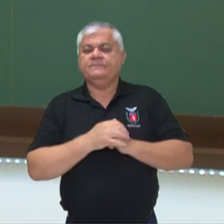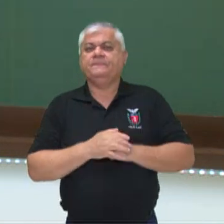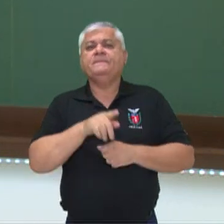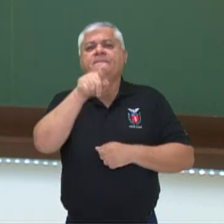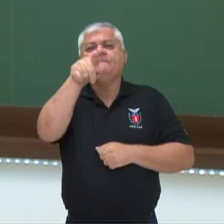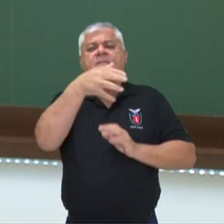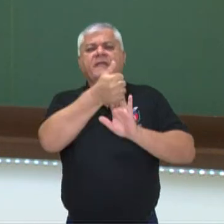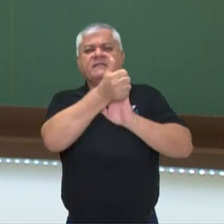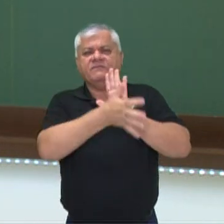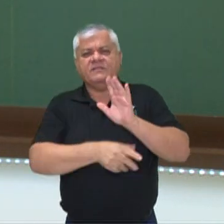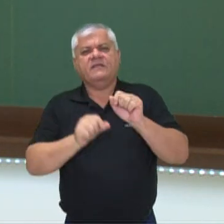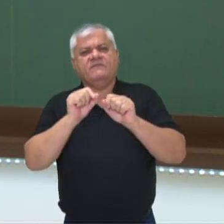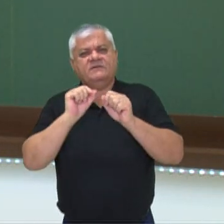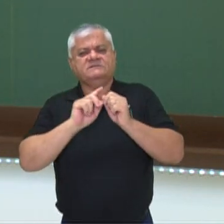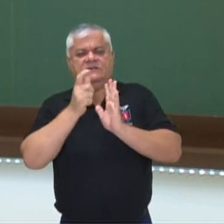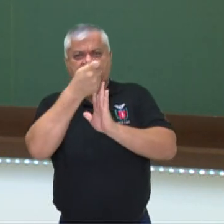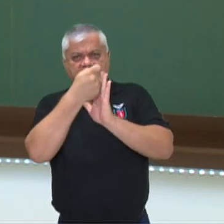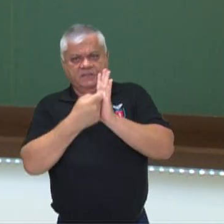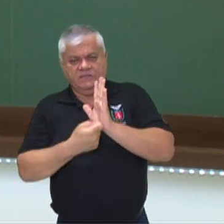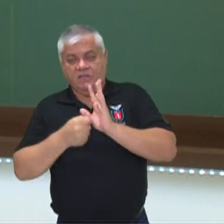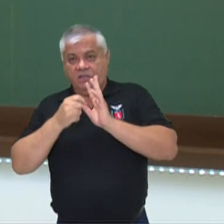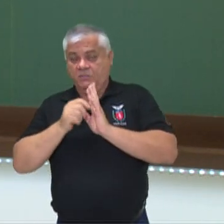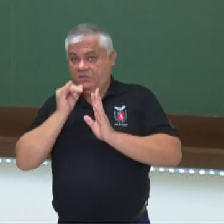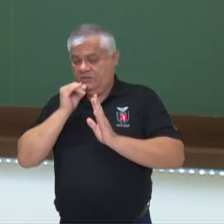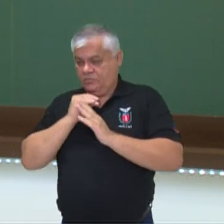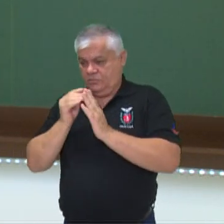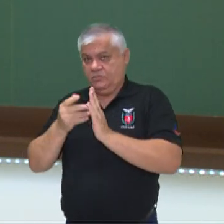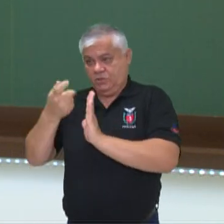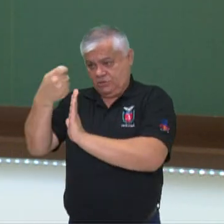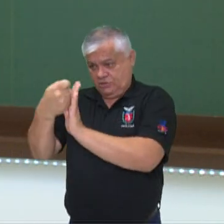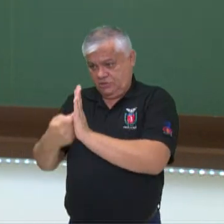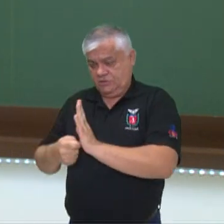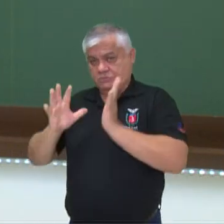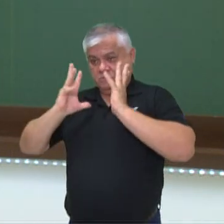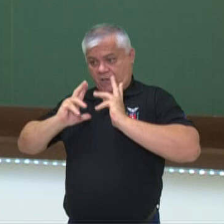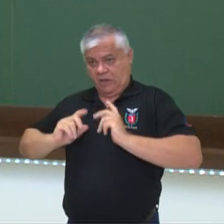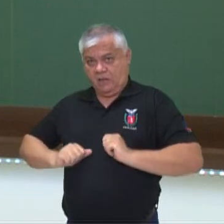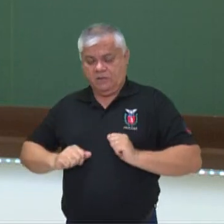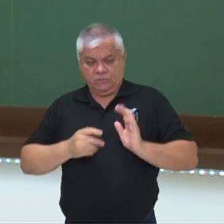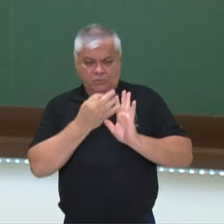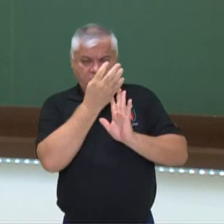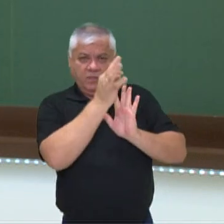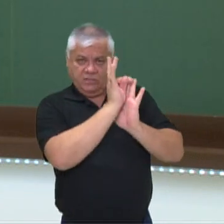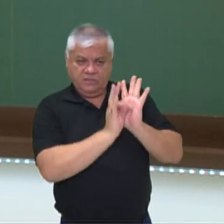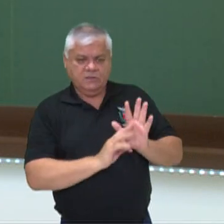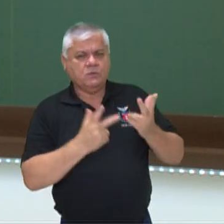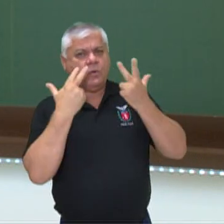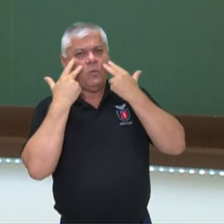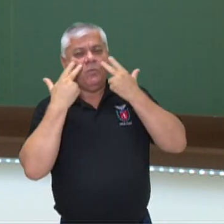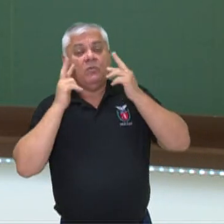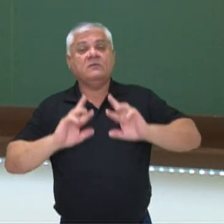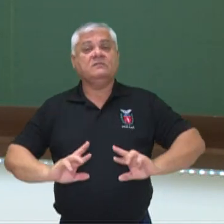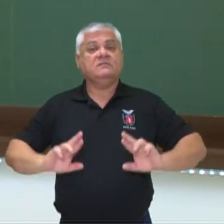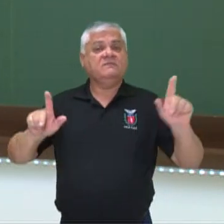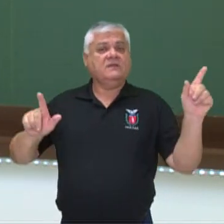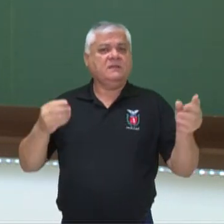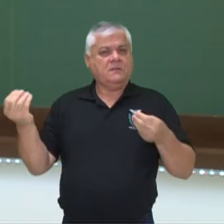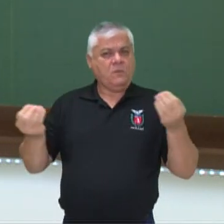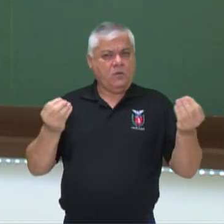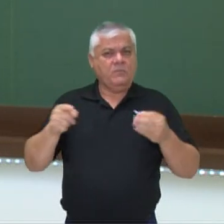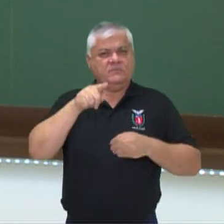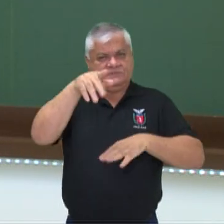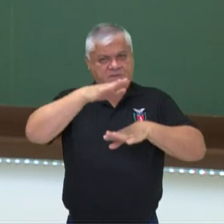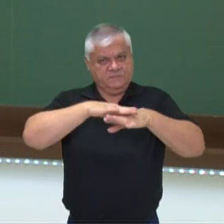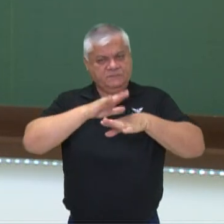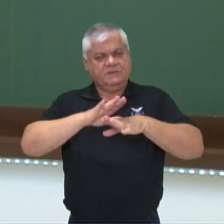diferença entre um texto sagrado e um texto comum e qual a importância para as tradições. Via de regra, a diferença entre um texto sagrado e um texto